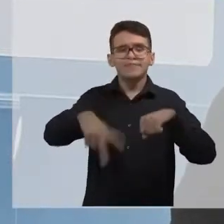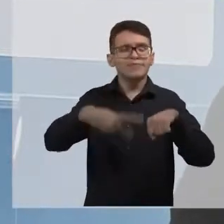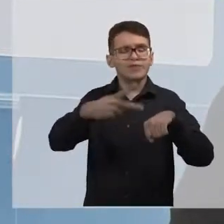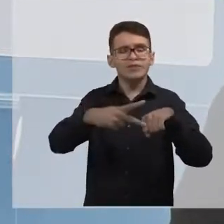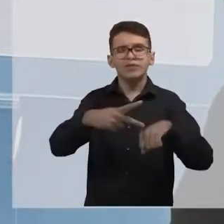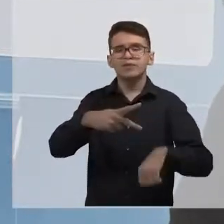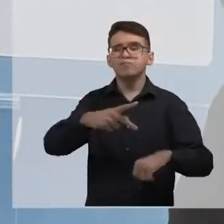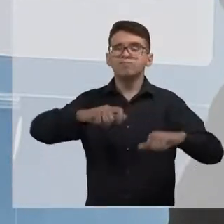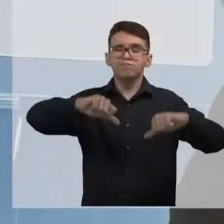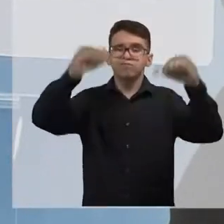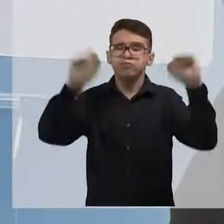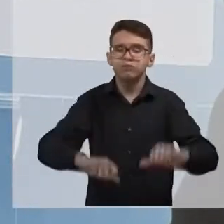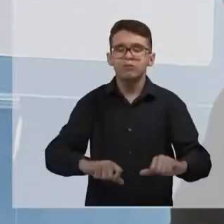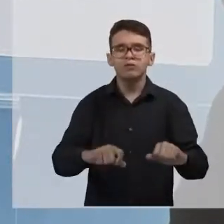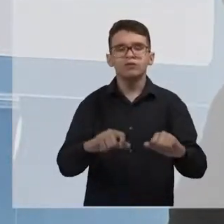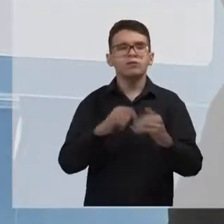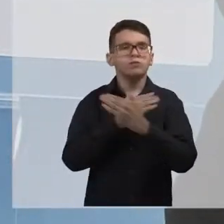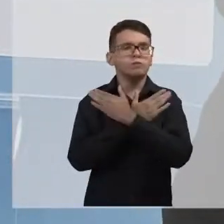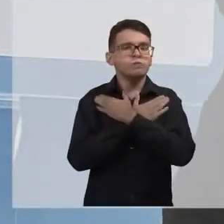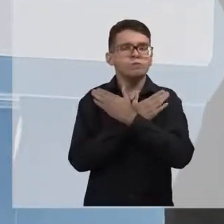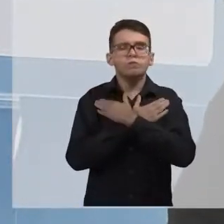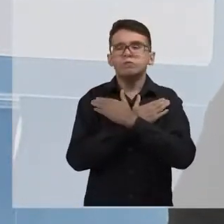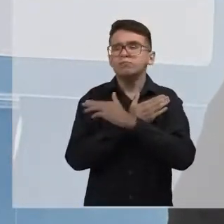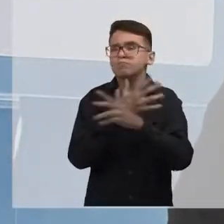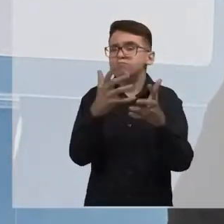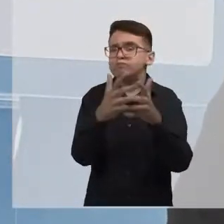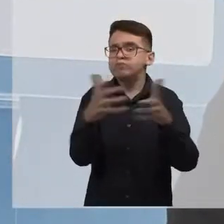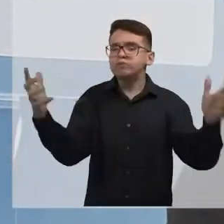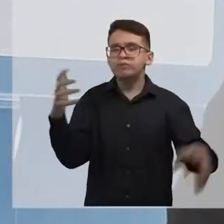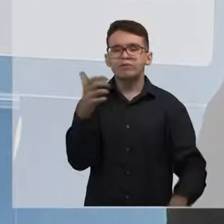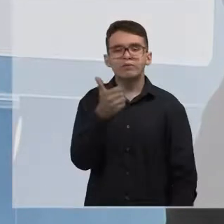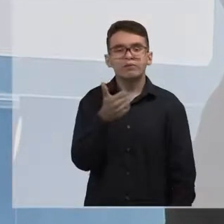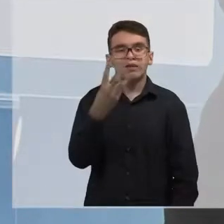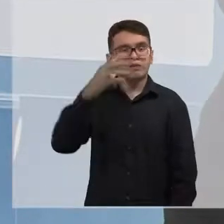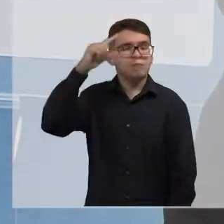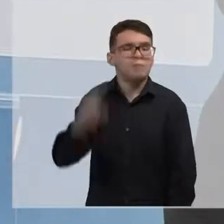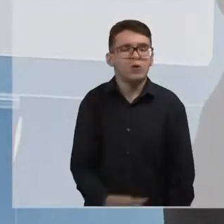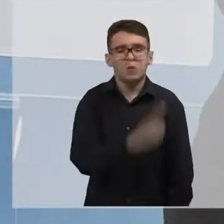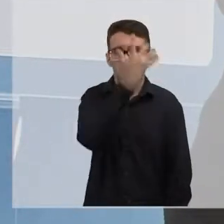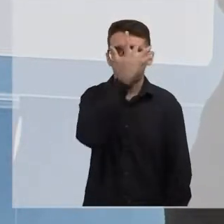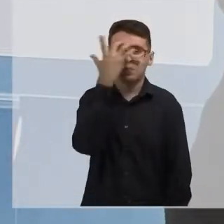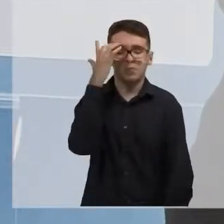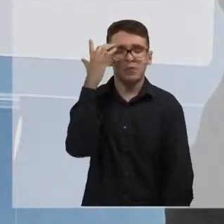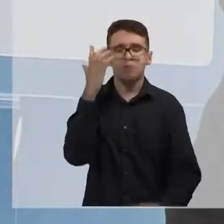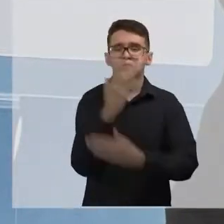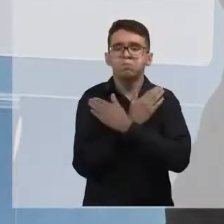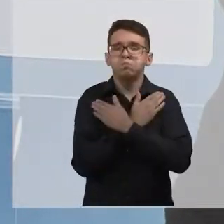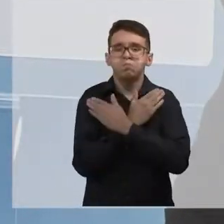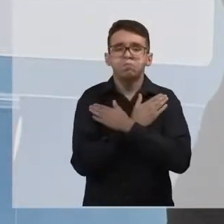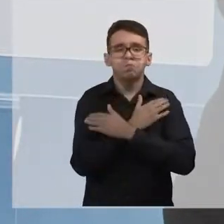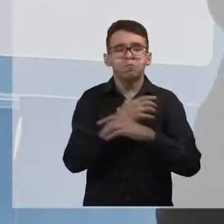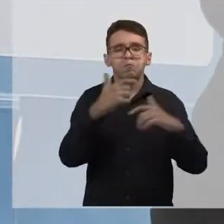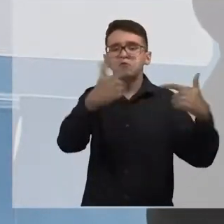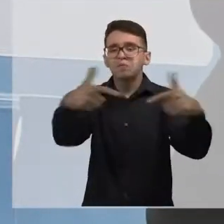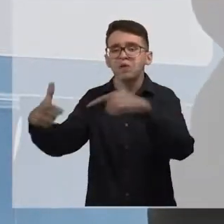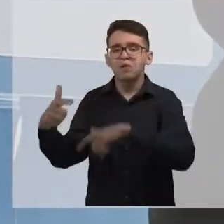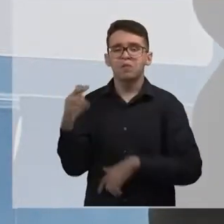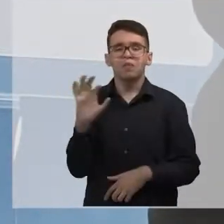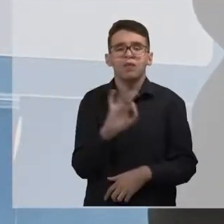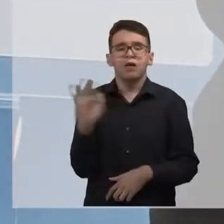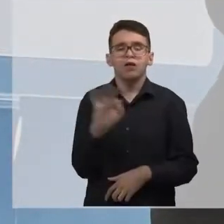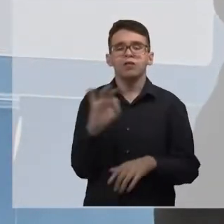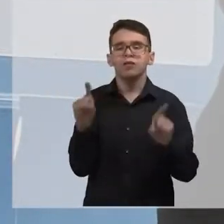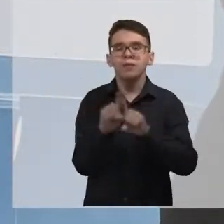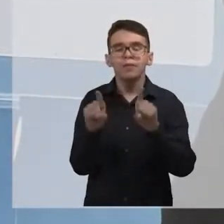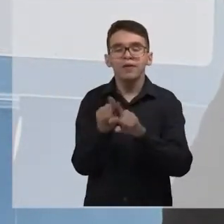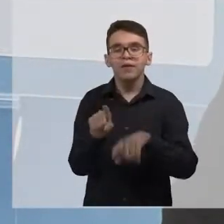crises de desemprego da história, com 13 milhões de desempregados, a população sem ter direito a uma vacina,